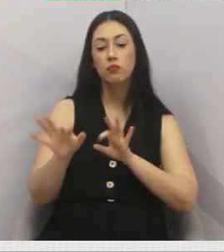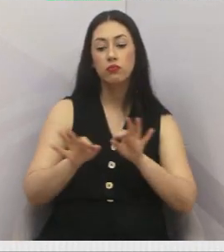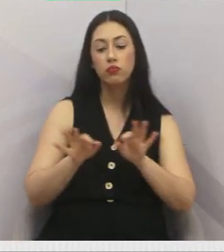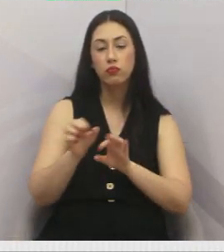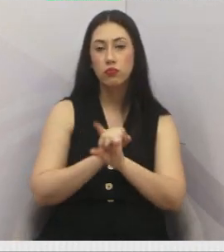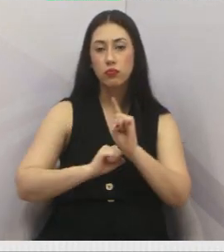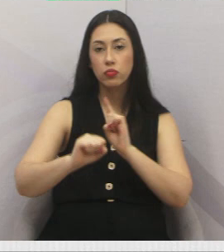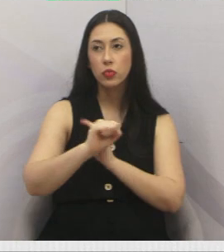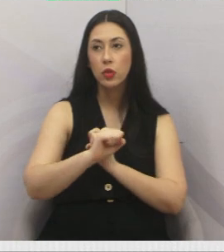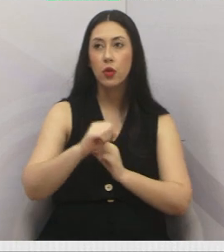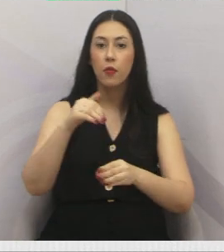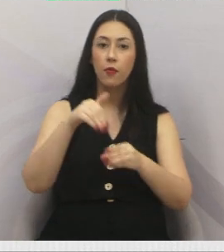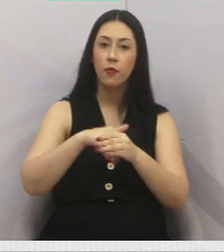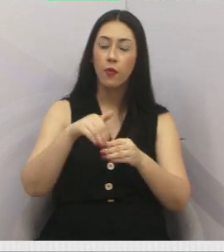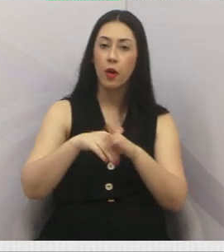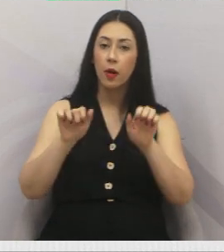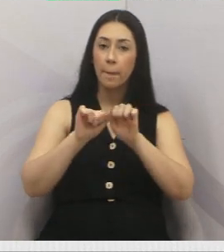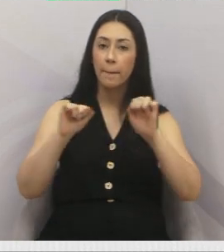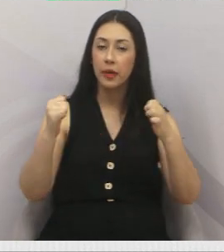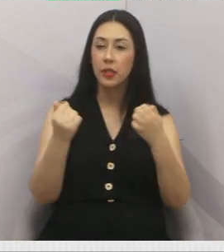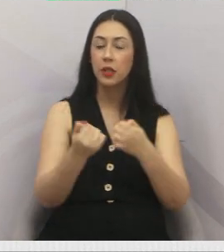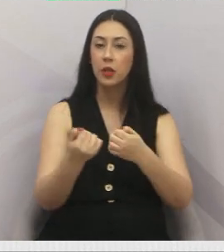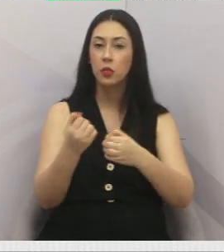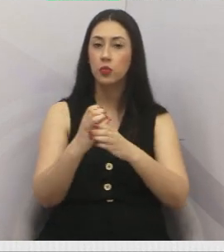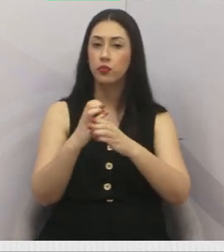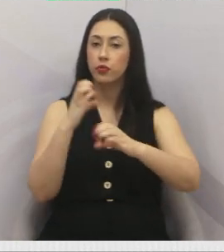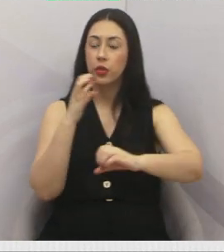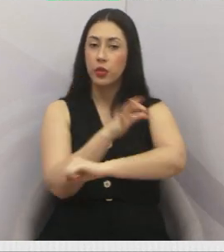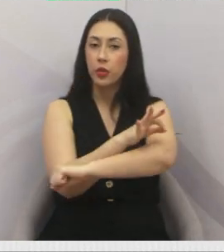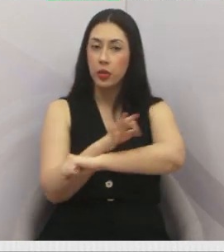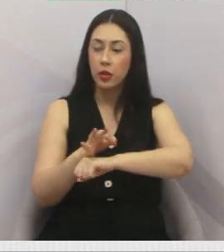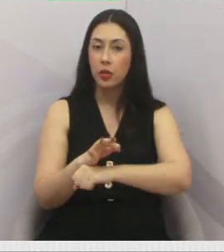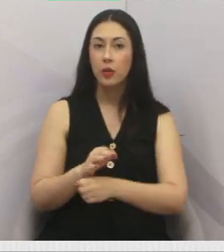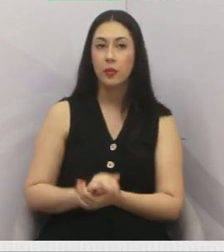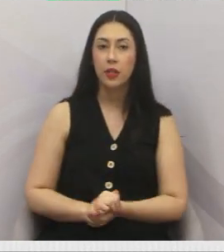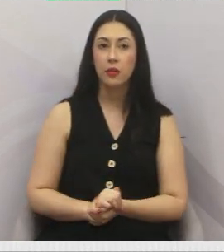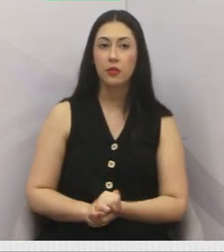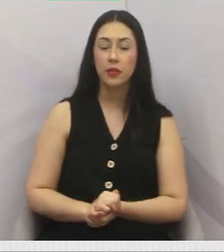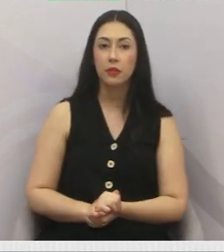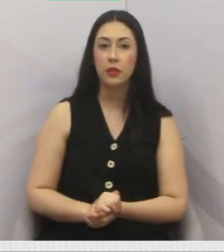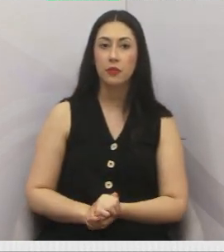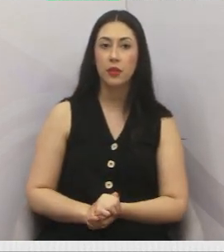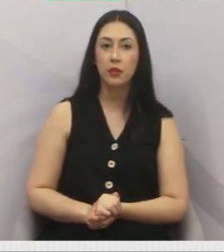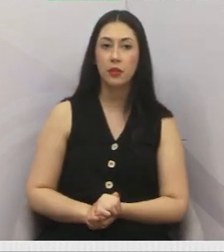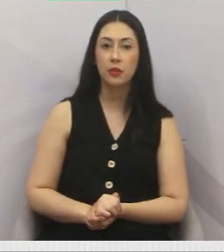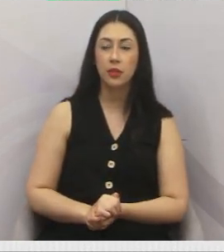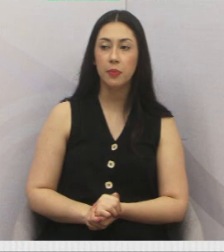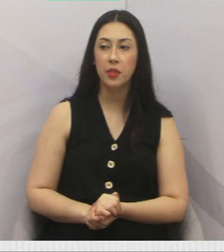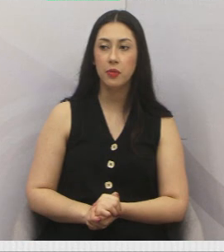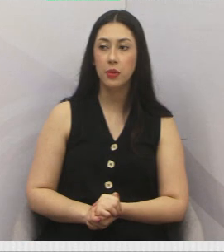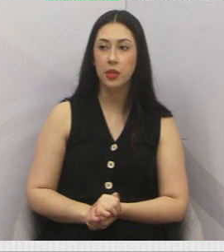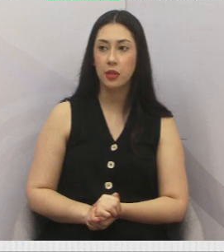Civil, um voto para a Associação dos Engenheiros e Arquitetos. Próximo voto.